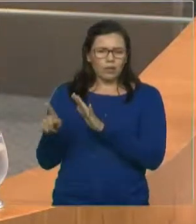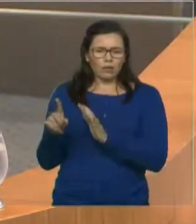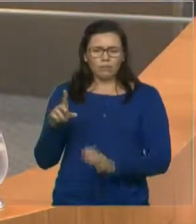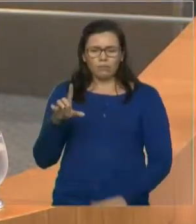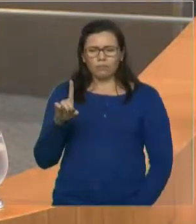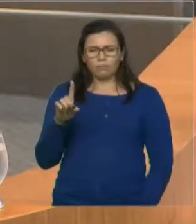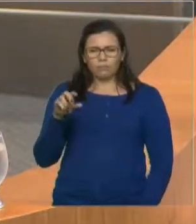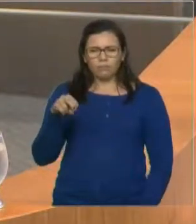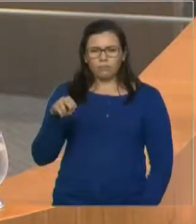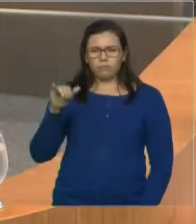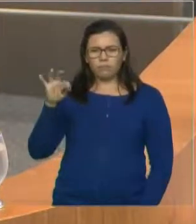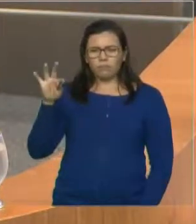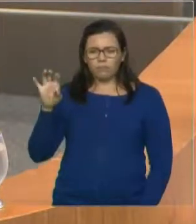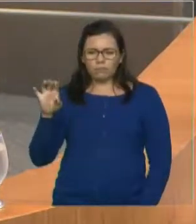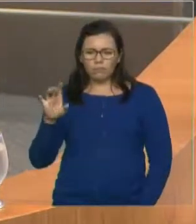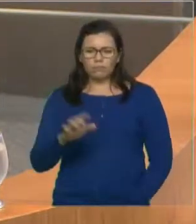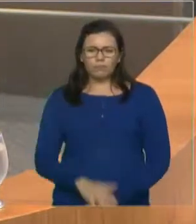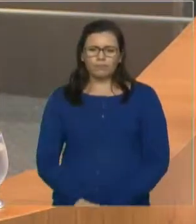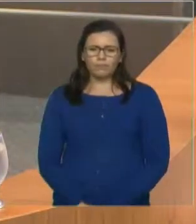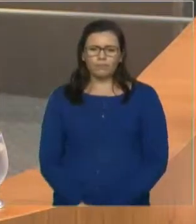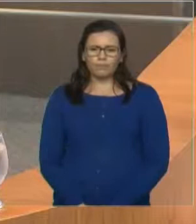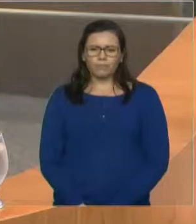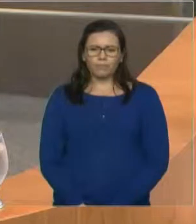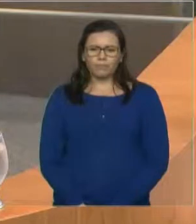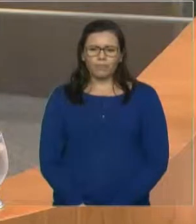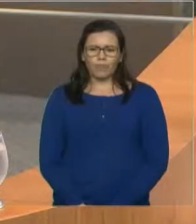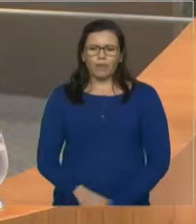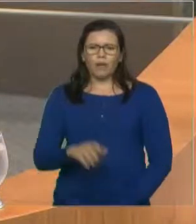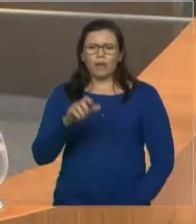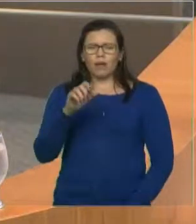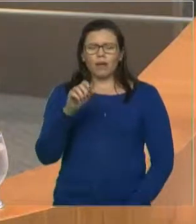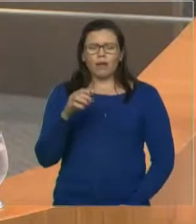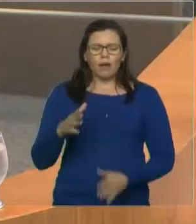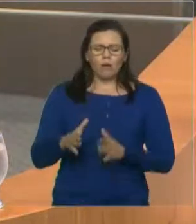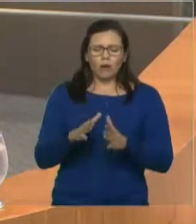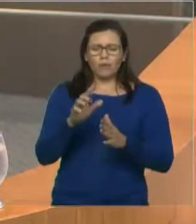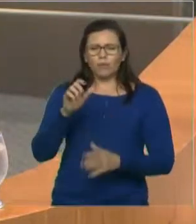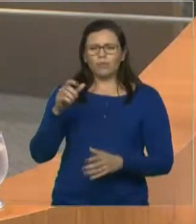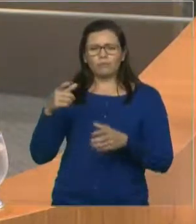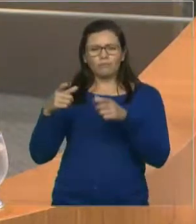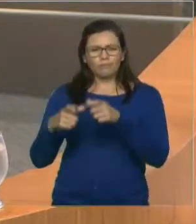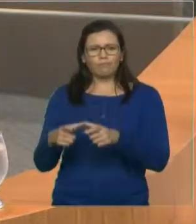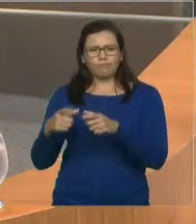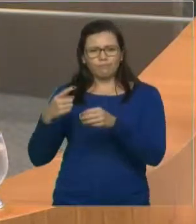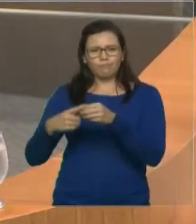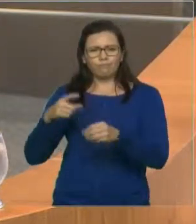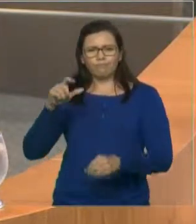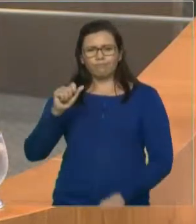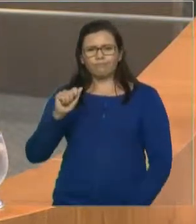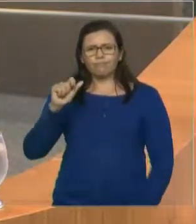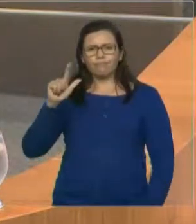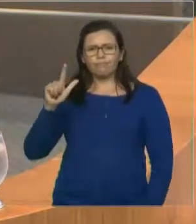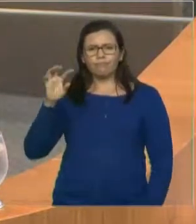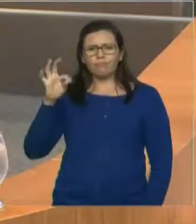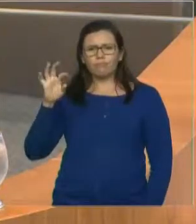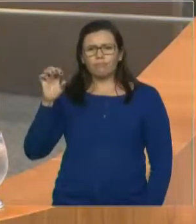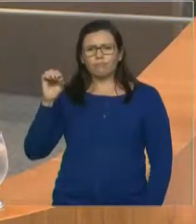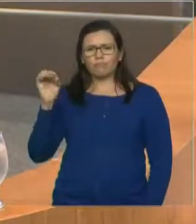Mateus. Eu simplesmente fiquei pasmo, fiquei